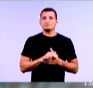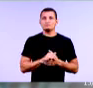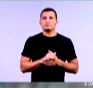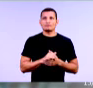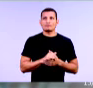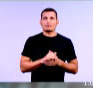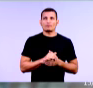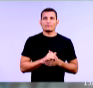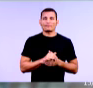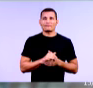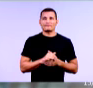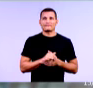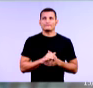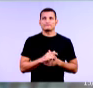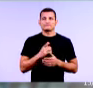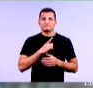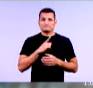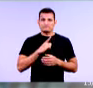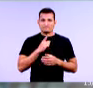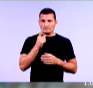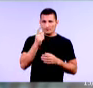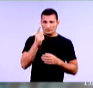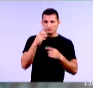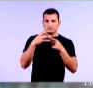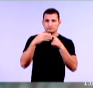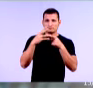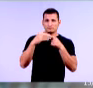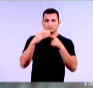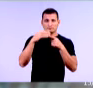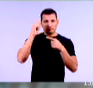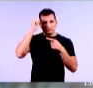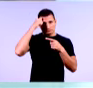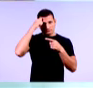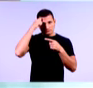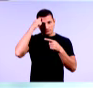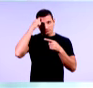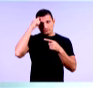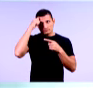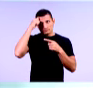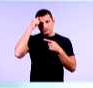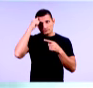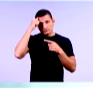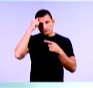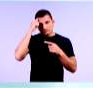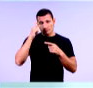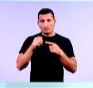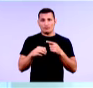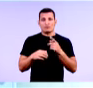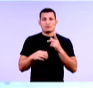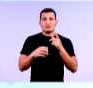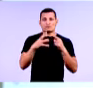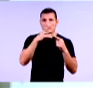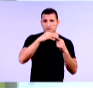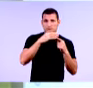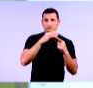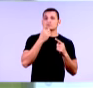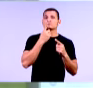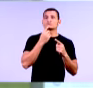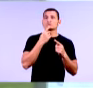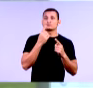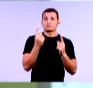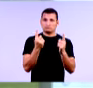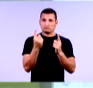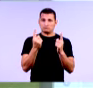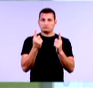tenho essa caneta preta e essa caneta vermelha. São dois